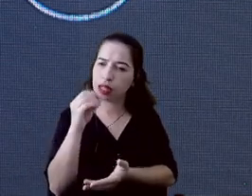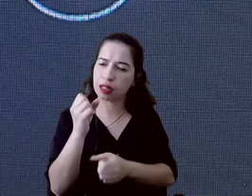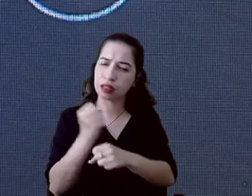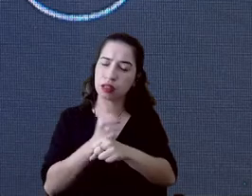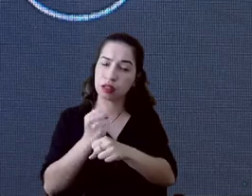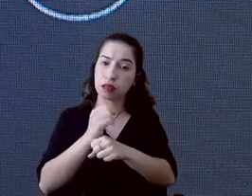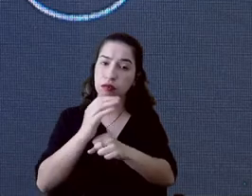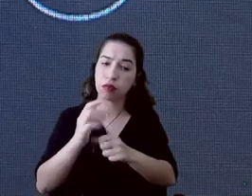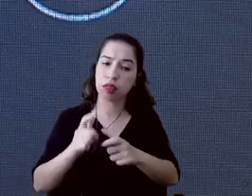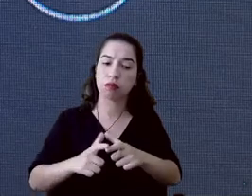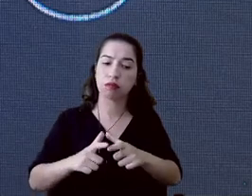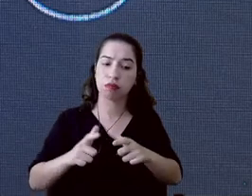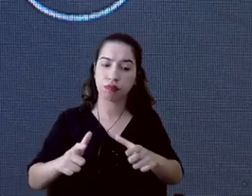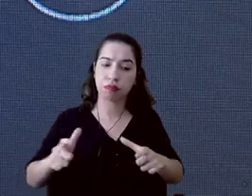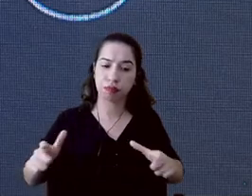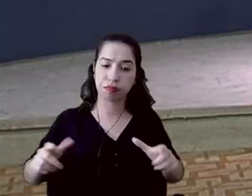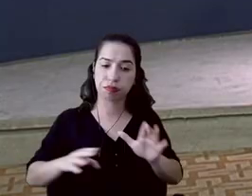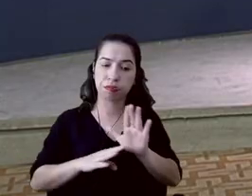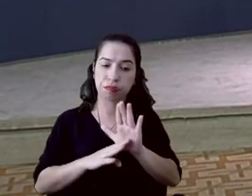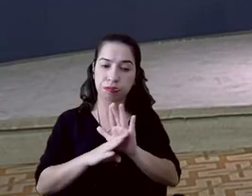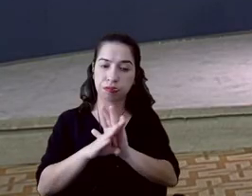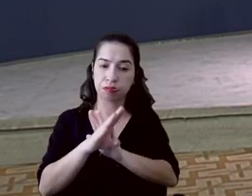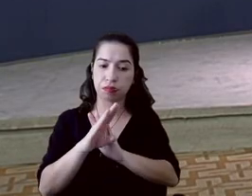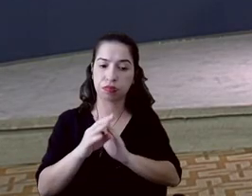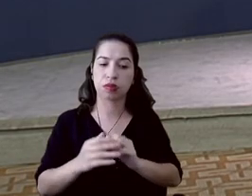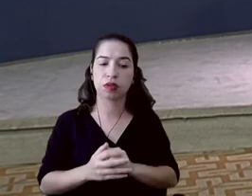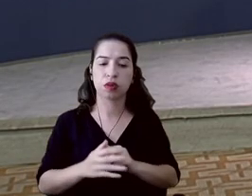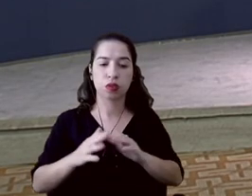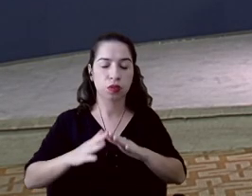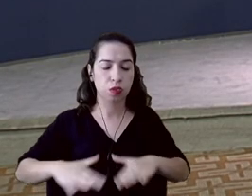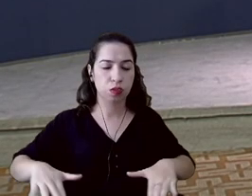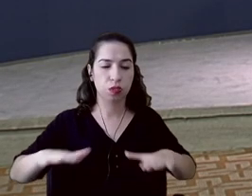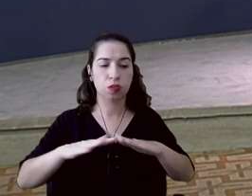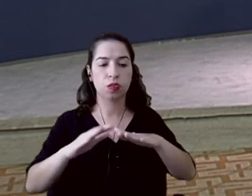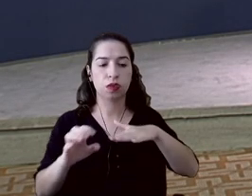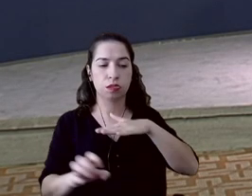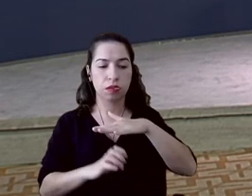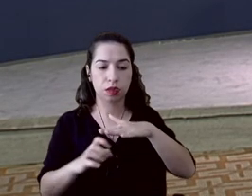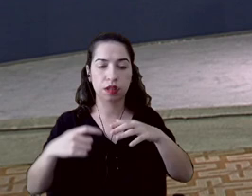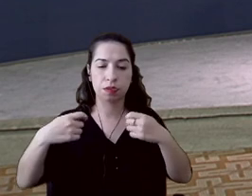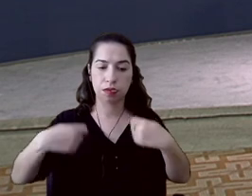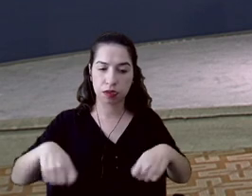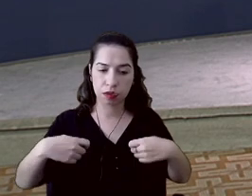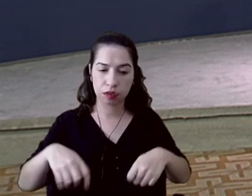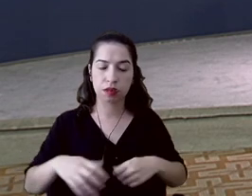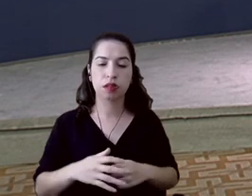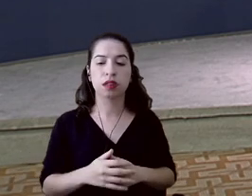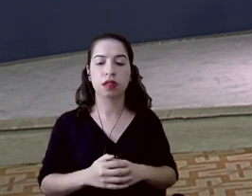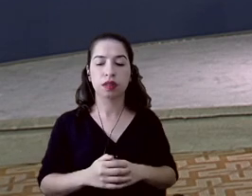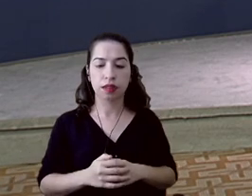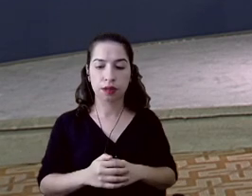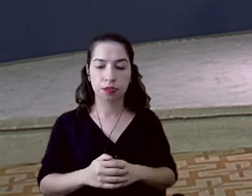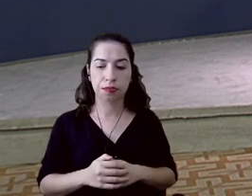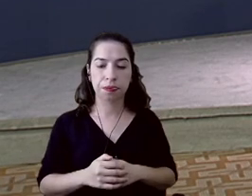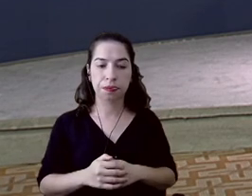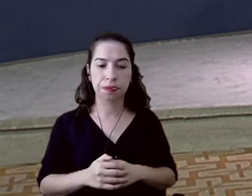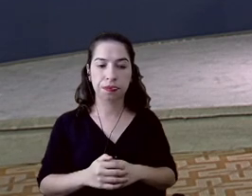e toda a empresa Global vai precisar vai precisar de uma solução dessa seja uma empresa que faz